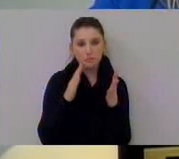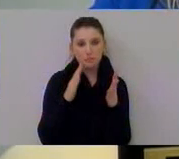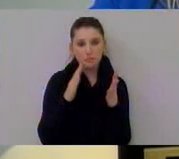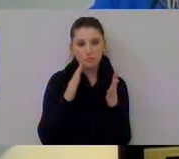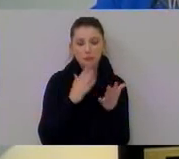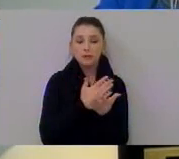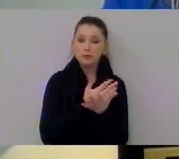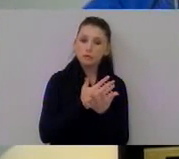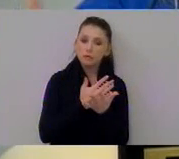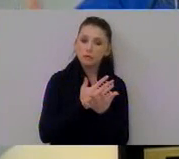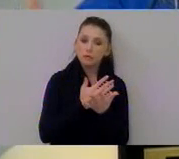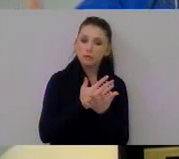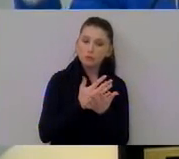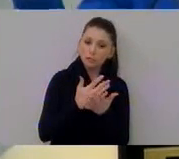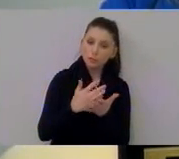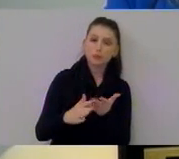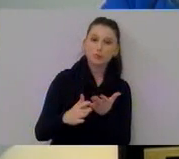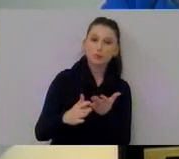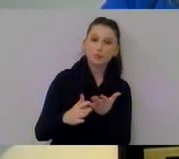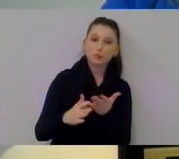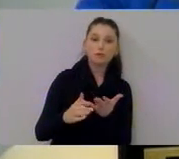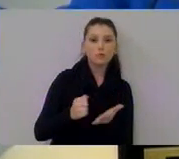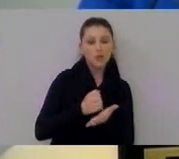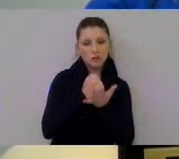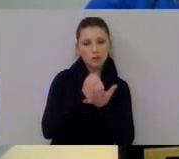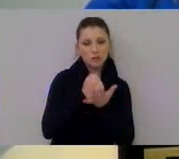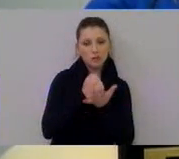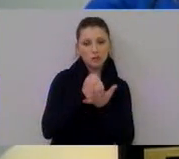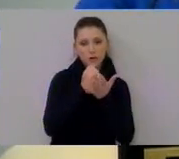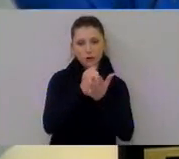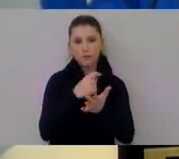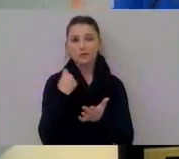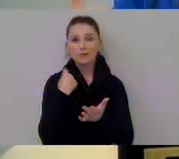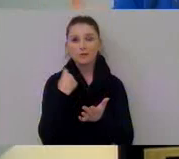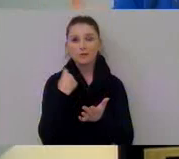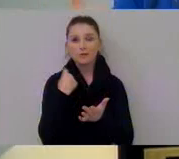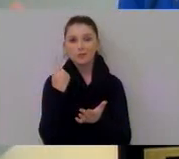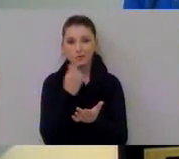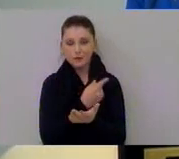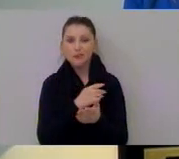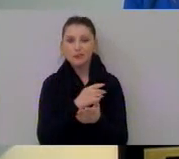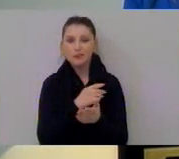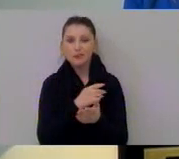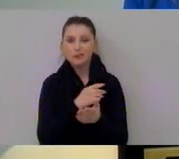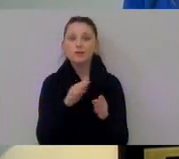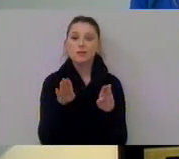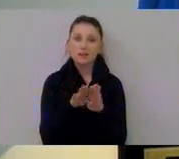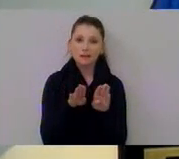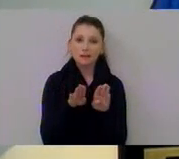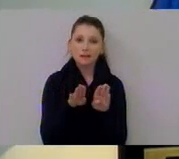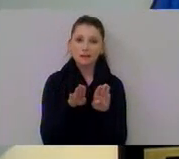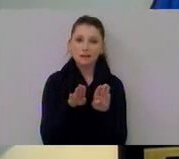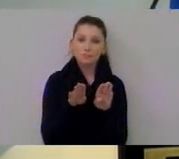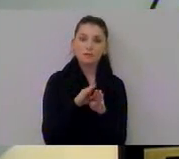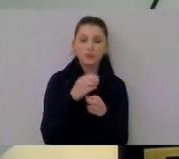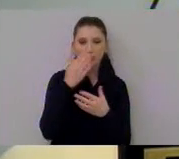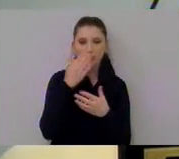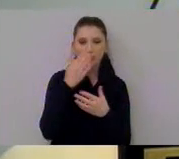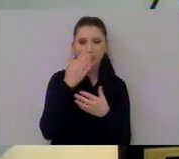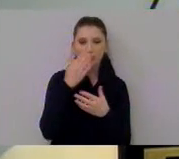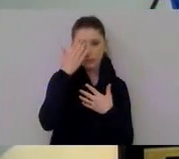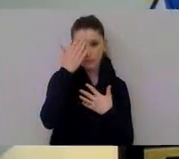com o nosso apoio dentro do que é possível enquanto vereadores. Obrigada,